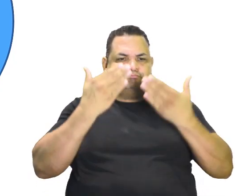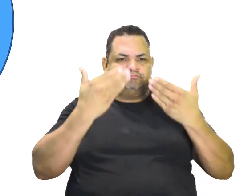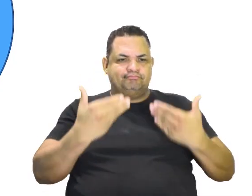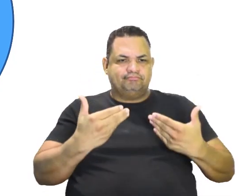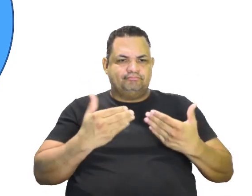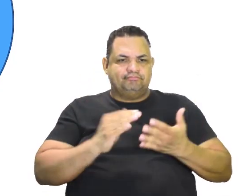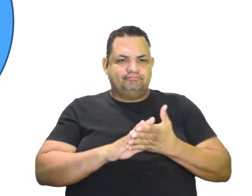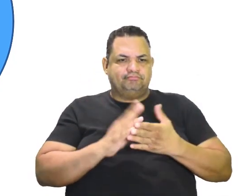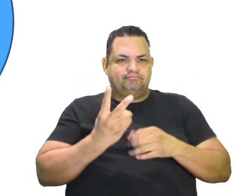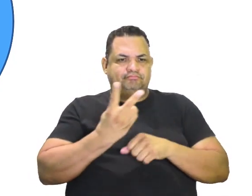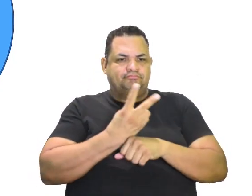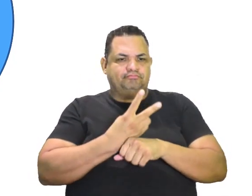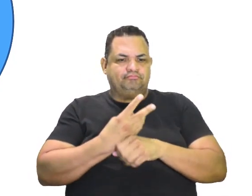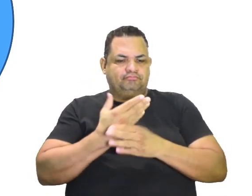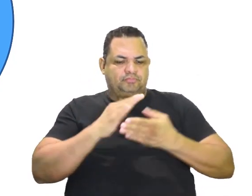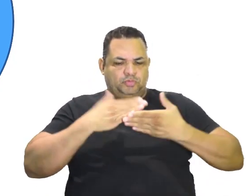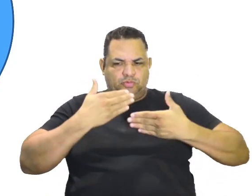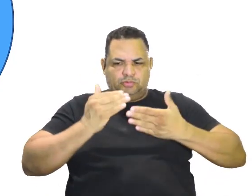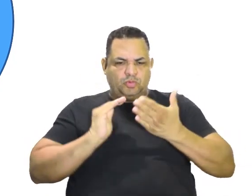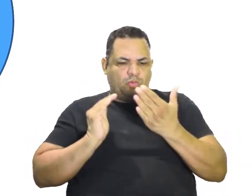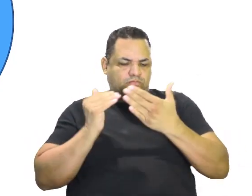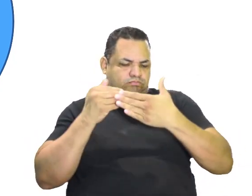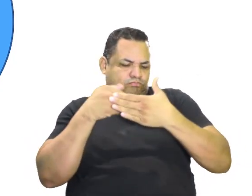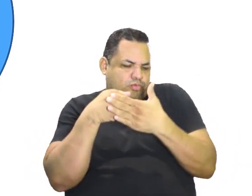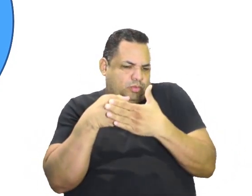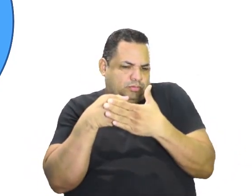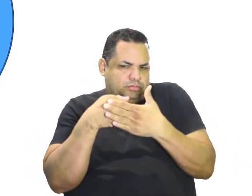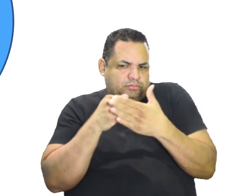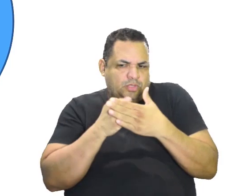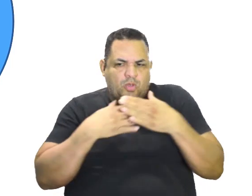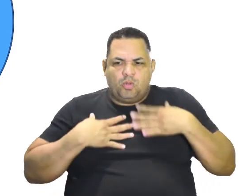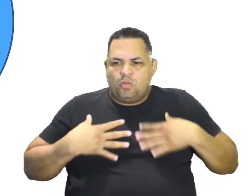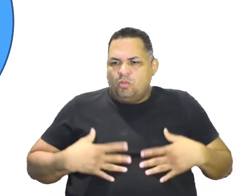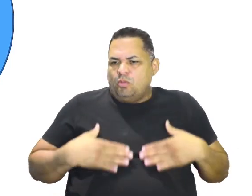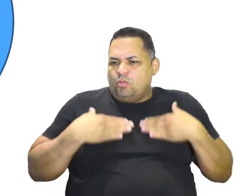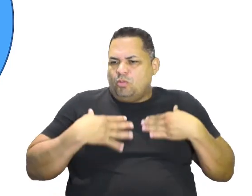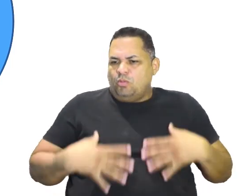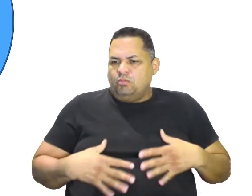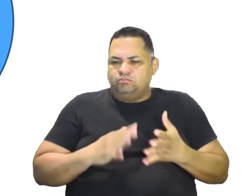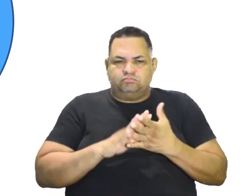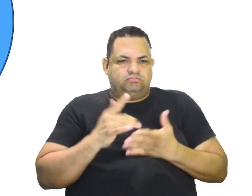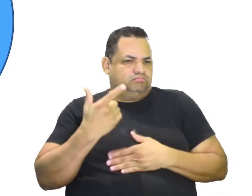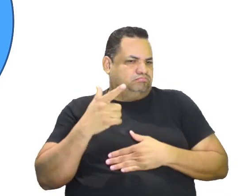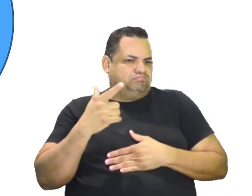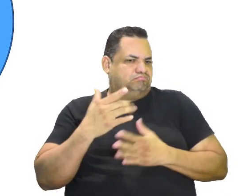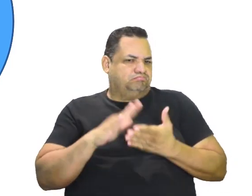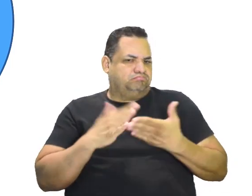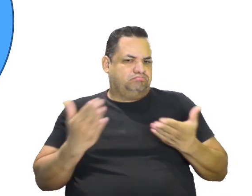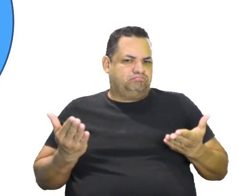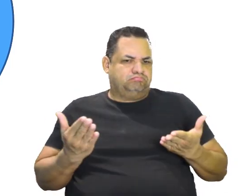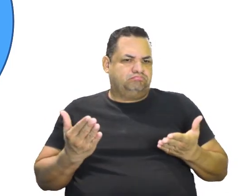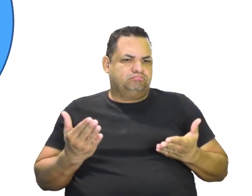ali procurando esconder o corpo dela, assim, não está procurando ter nenhuma, de alguma maneira,